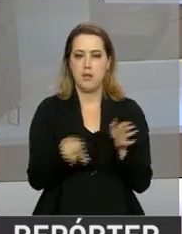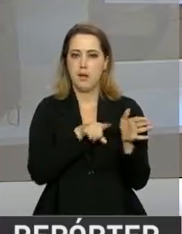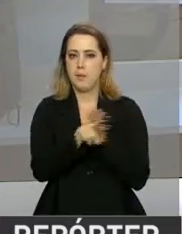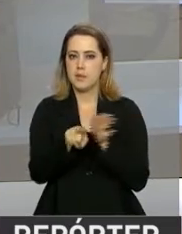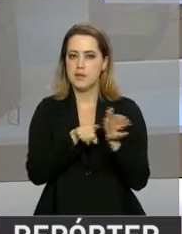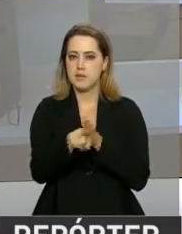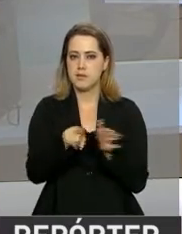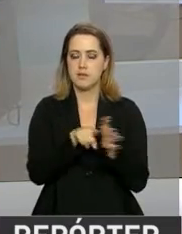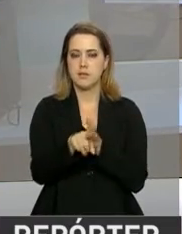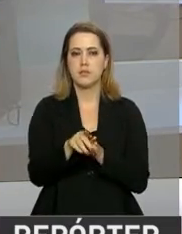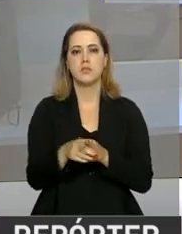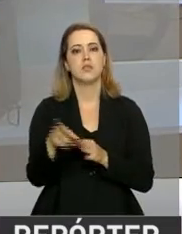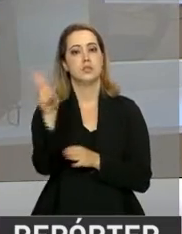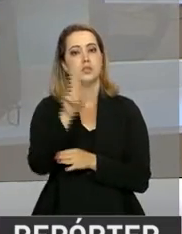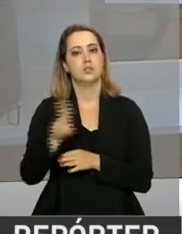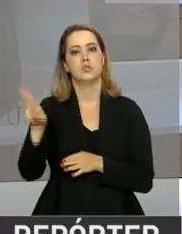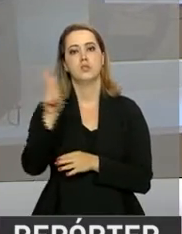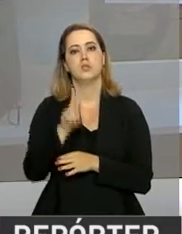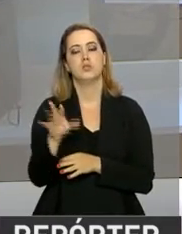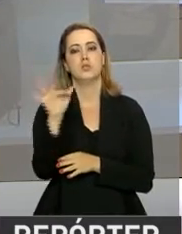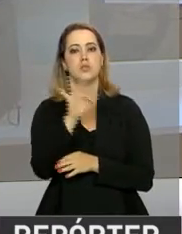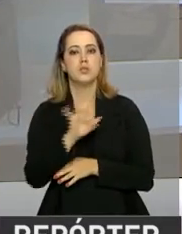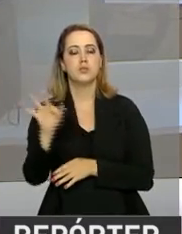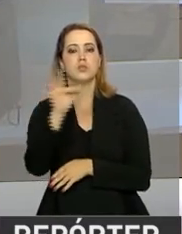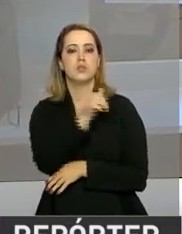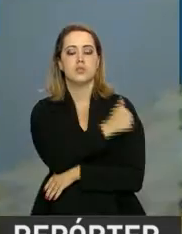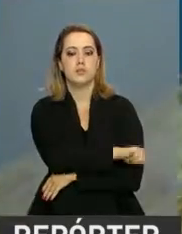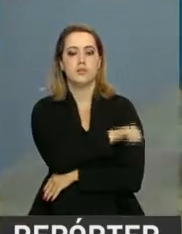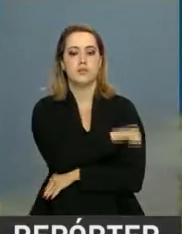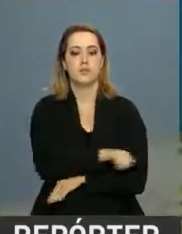pesquisas da Universidade Federal do Rio de Janeiro.